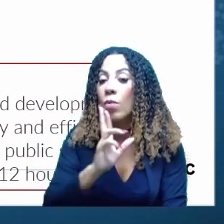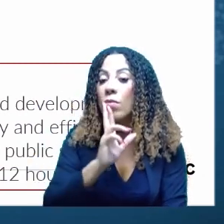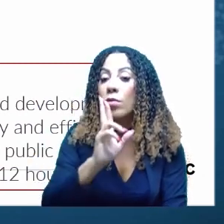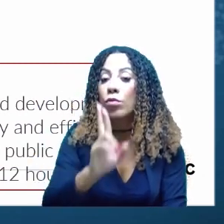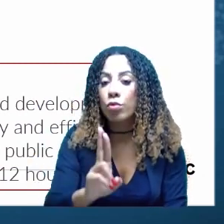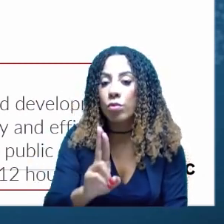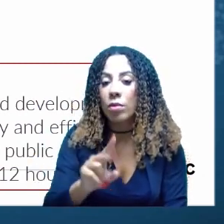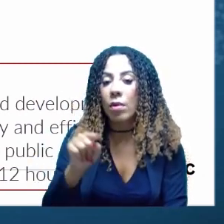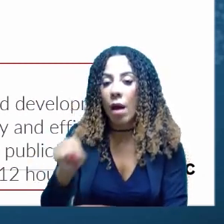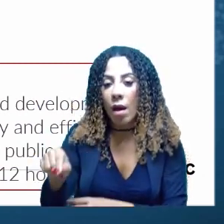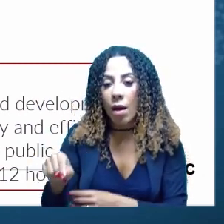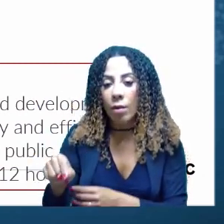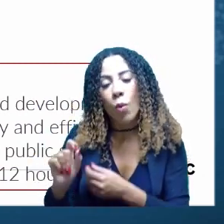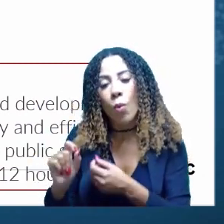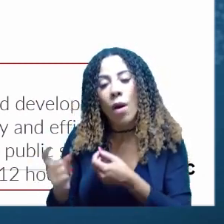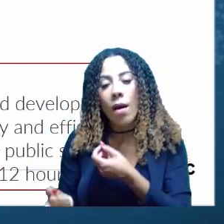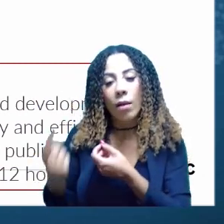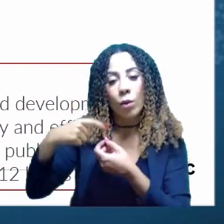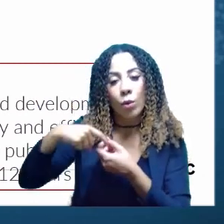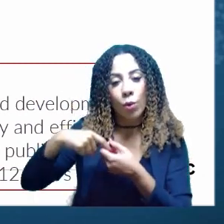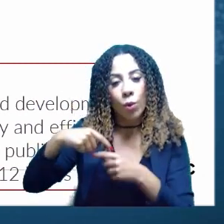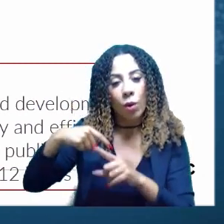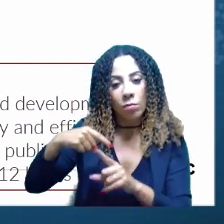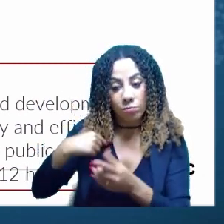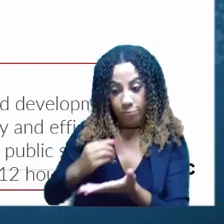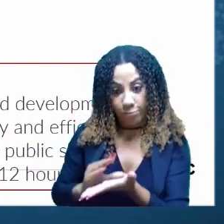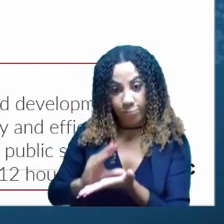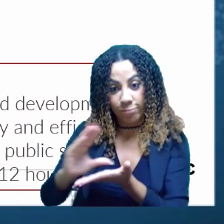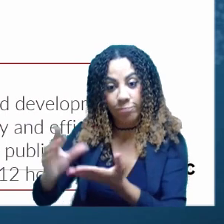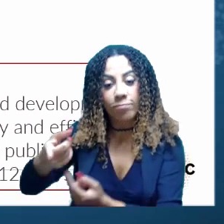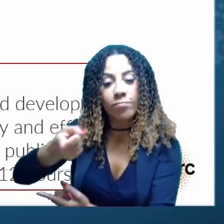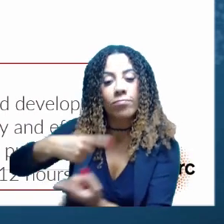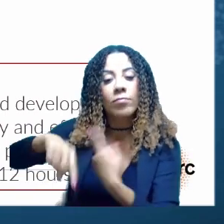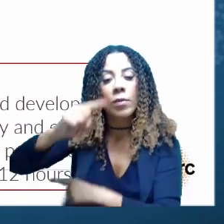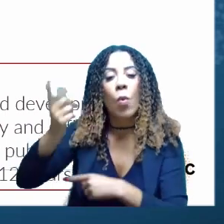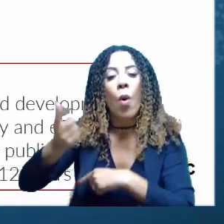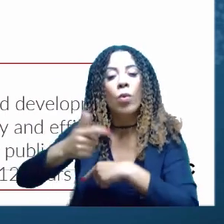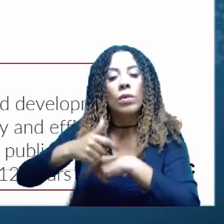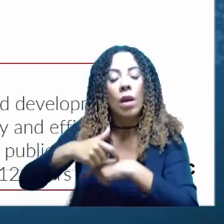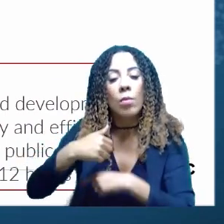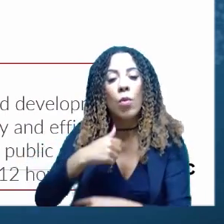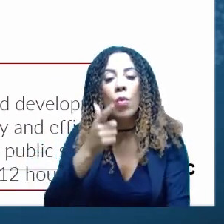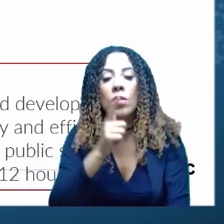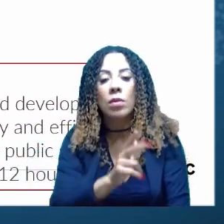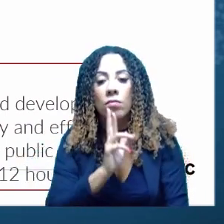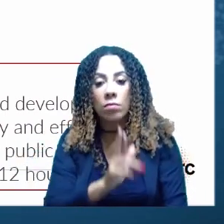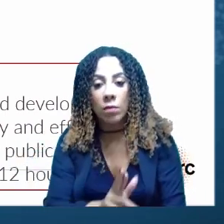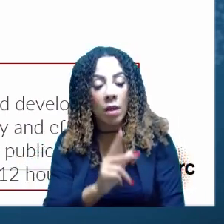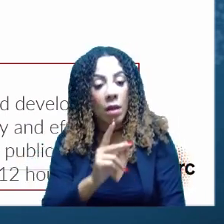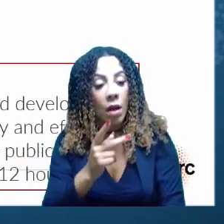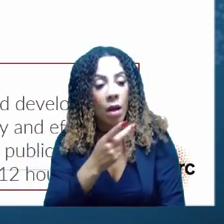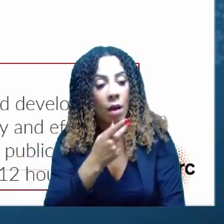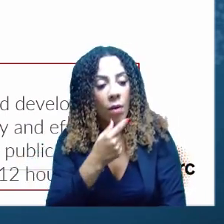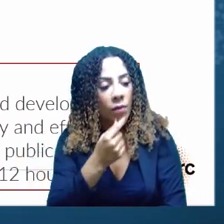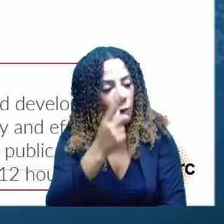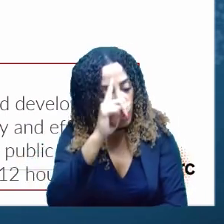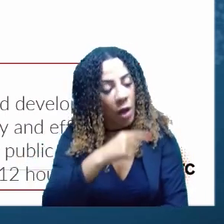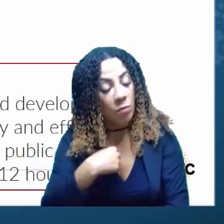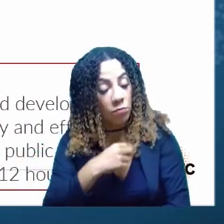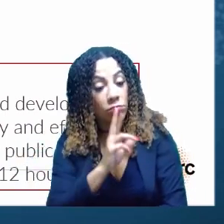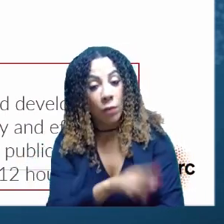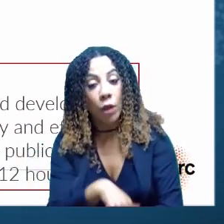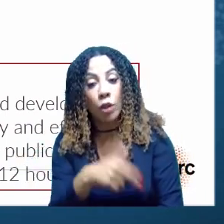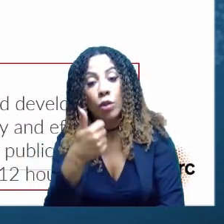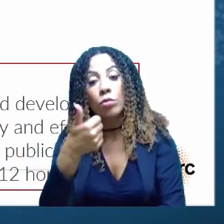investimento, o retorno desse investimento, melhor dizendo? O cara disse, eu disse, não sei, ele disse 12 horas. 12 horas,